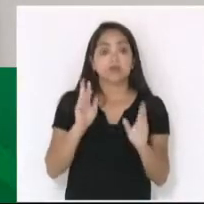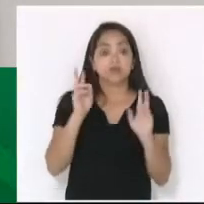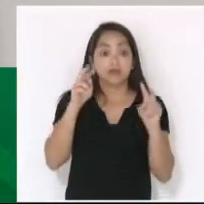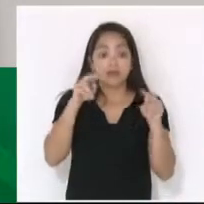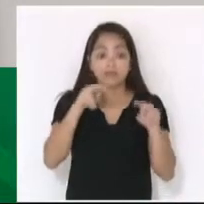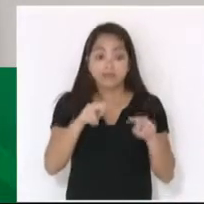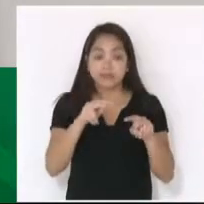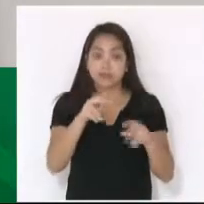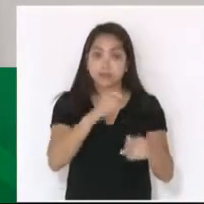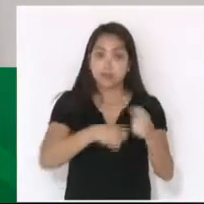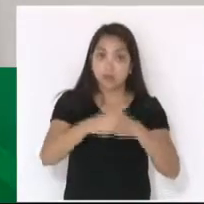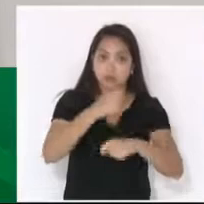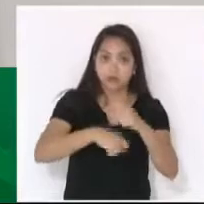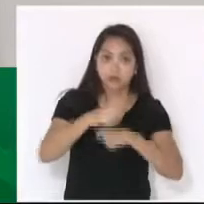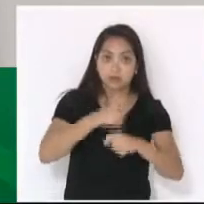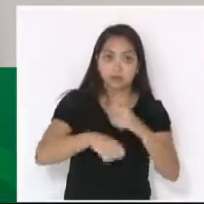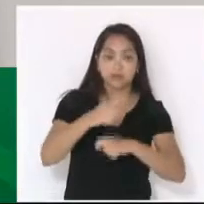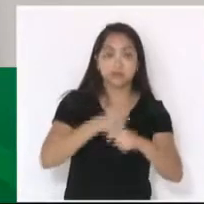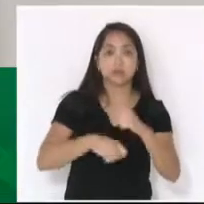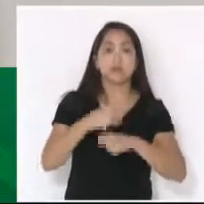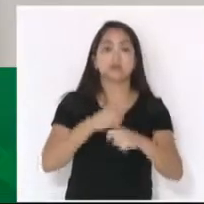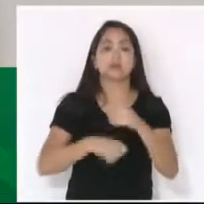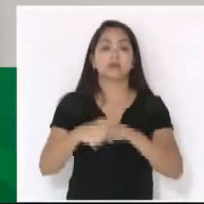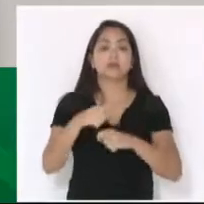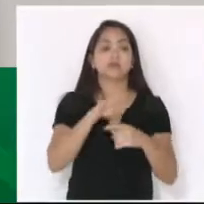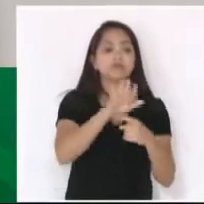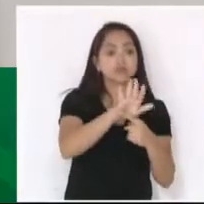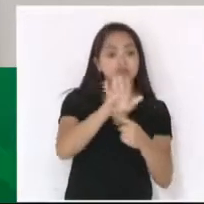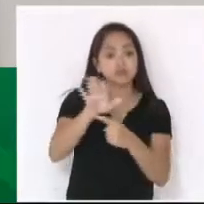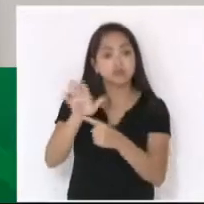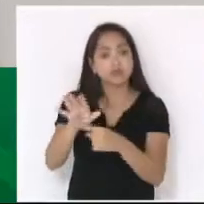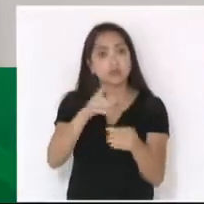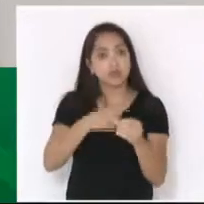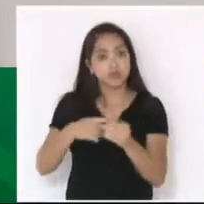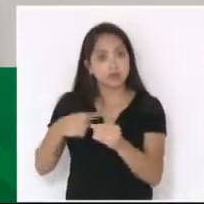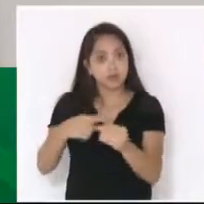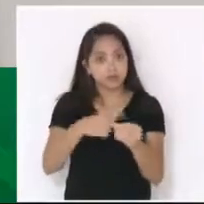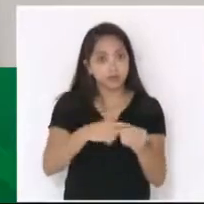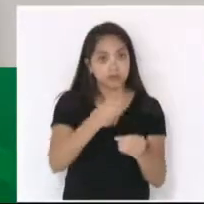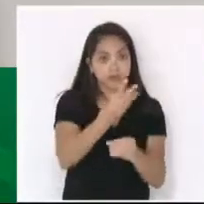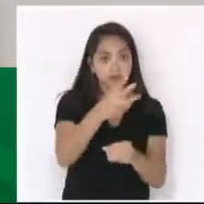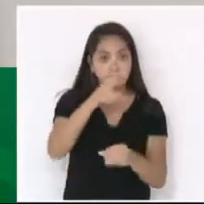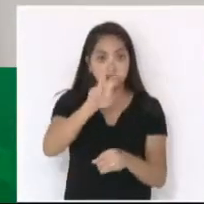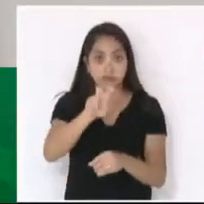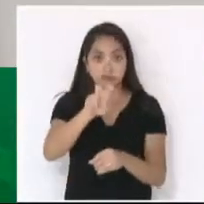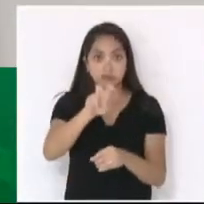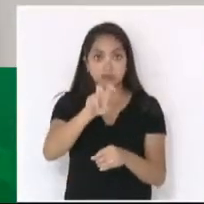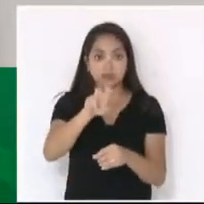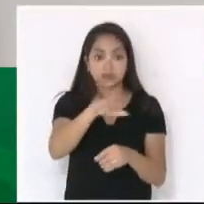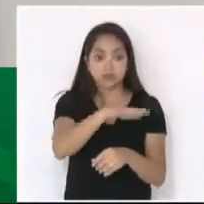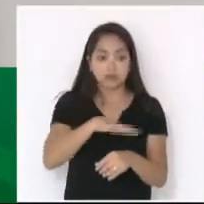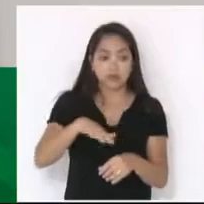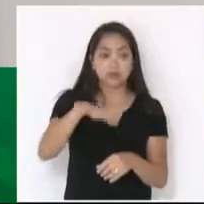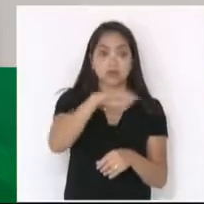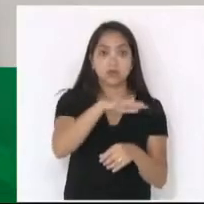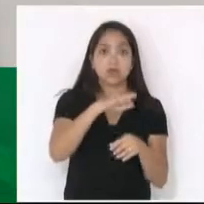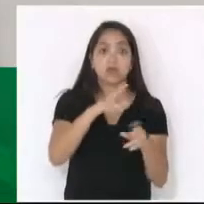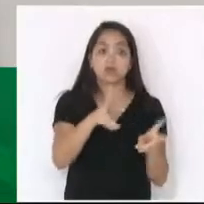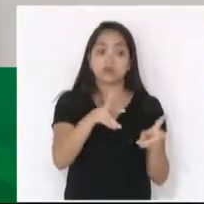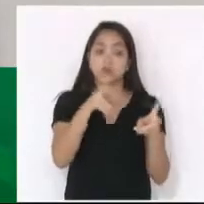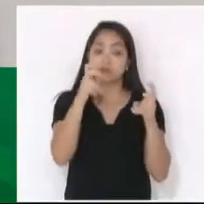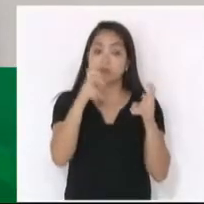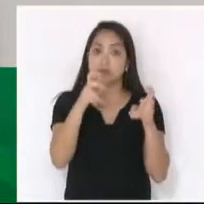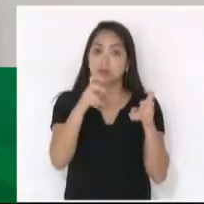dessa da economia onde nós elencamos vários municípios das 35 regionais nós percebemos